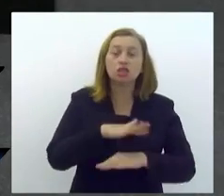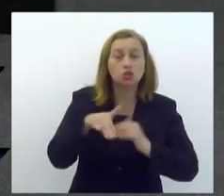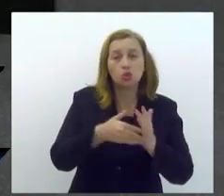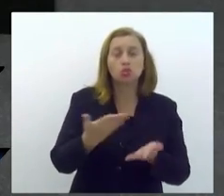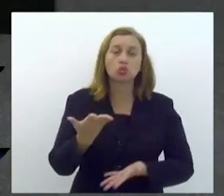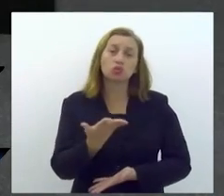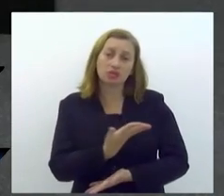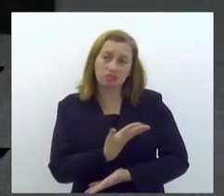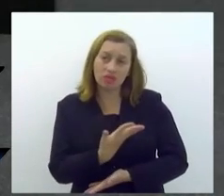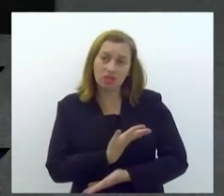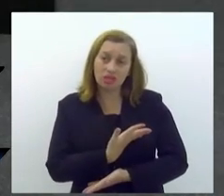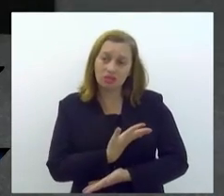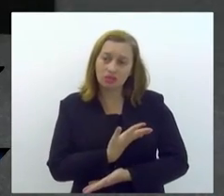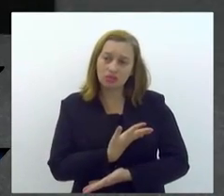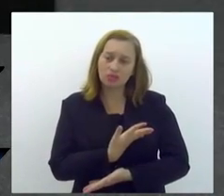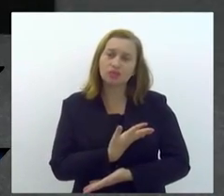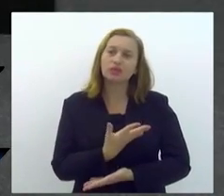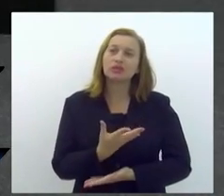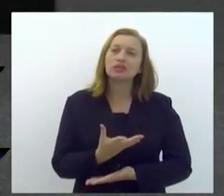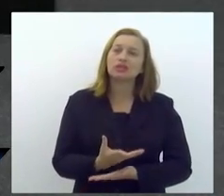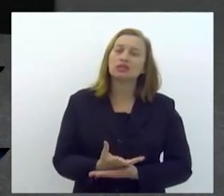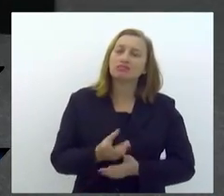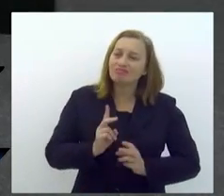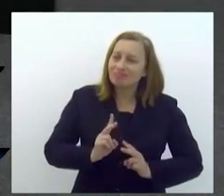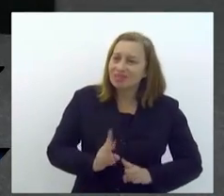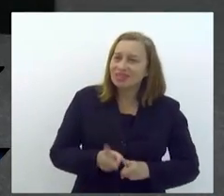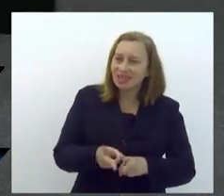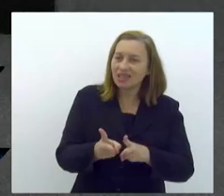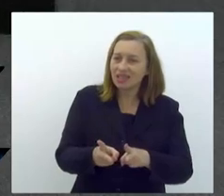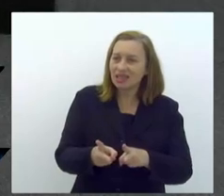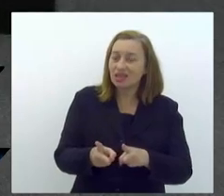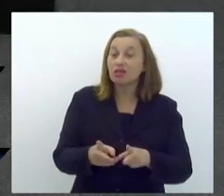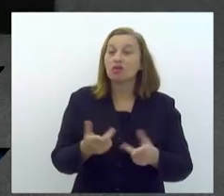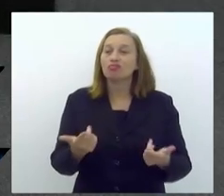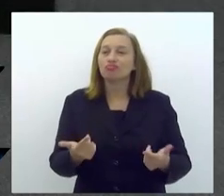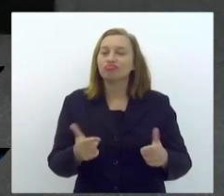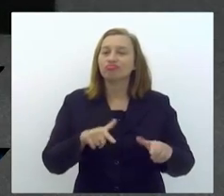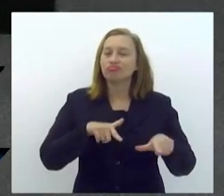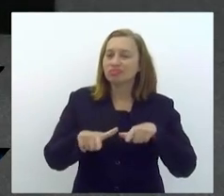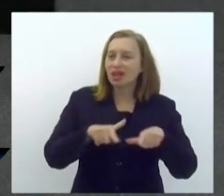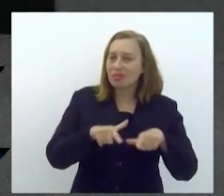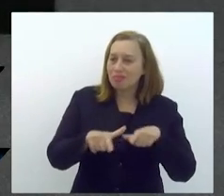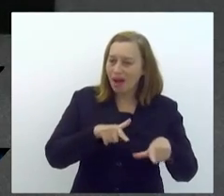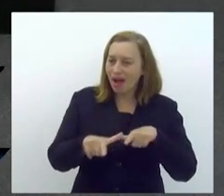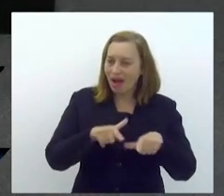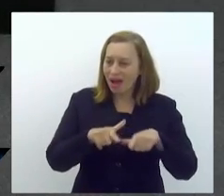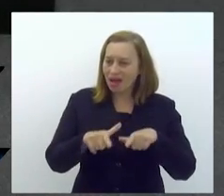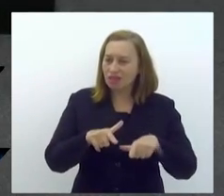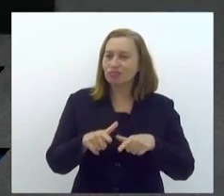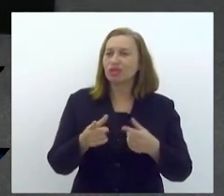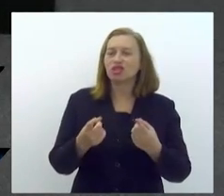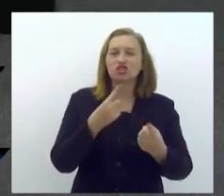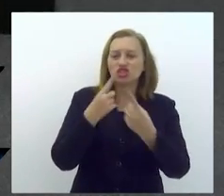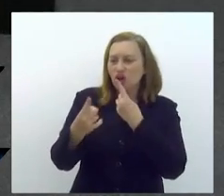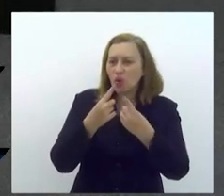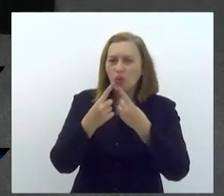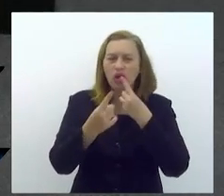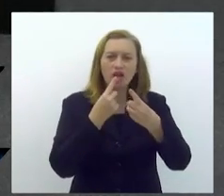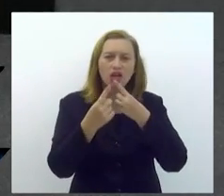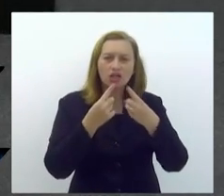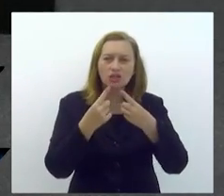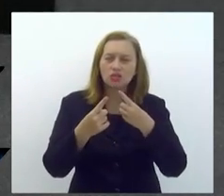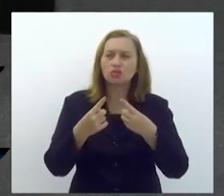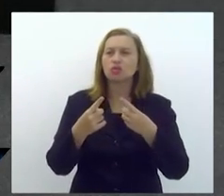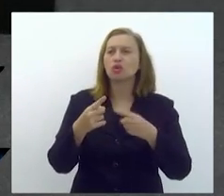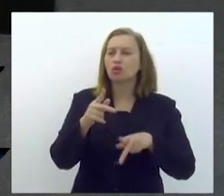colegas meu compromisso de seguir fazendo um mandato popular e movimento dialogando com o povo ouvindo